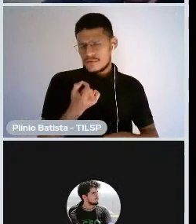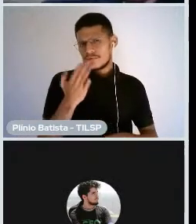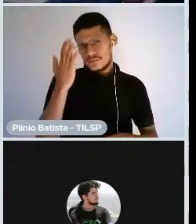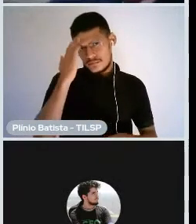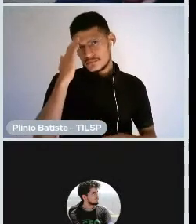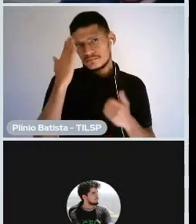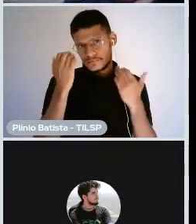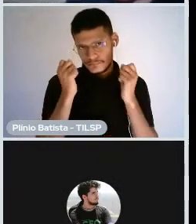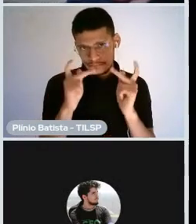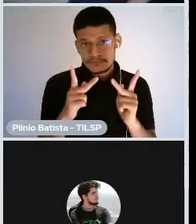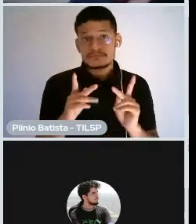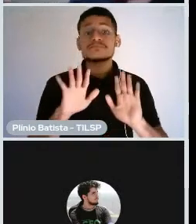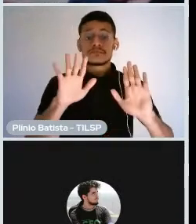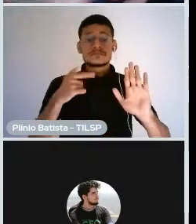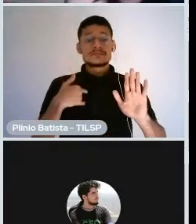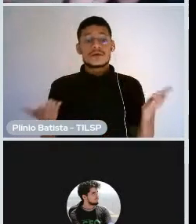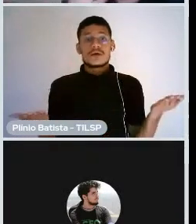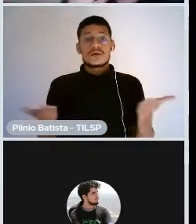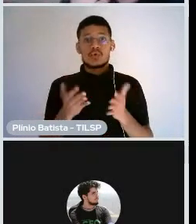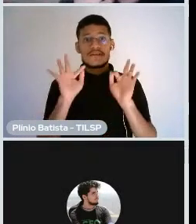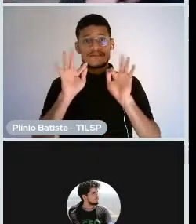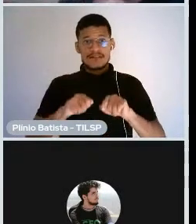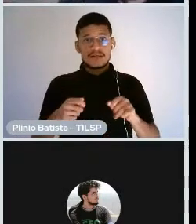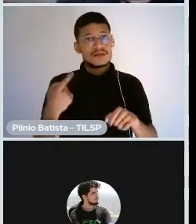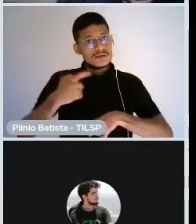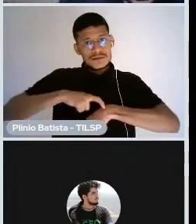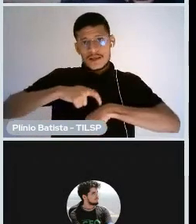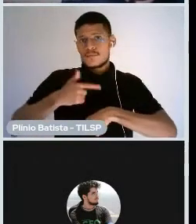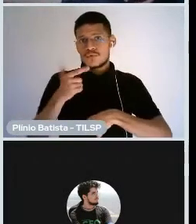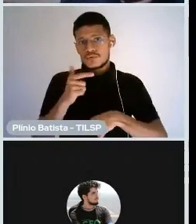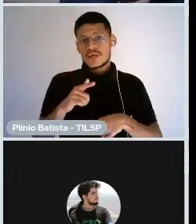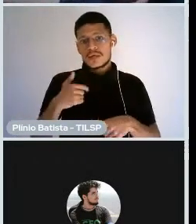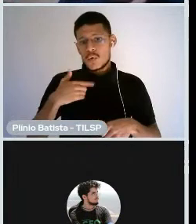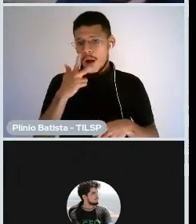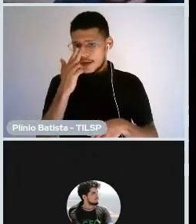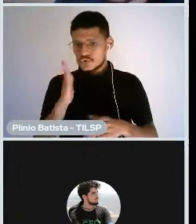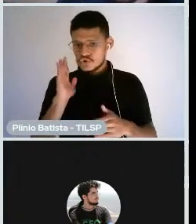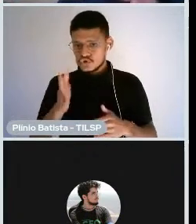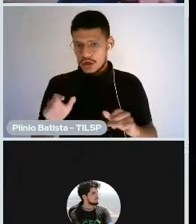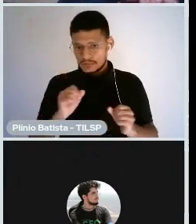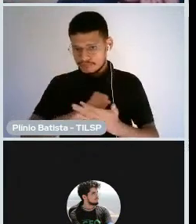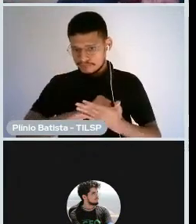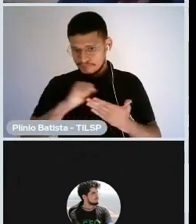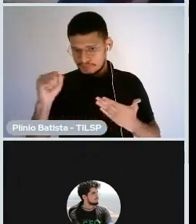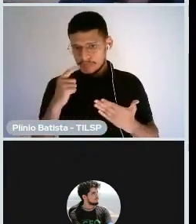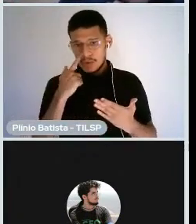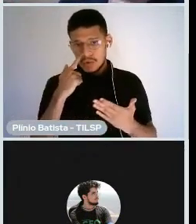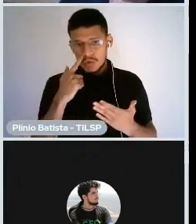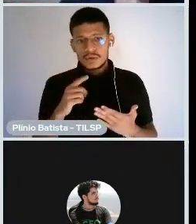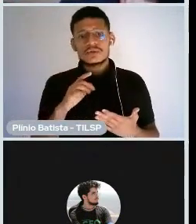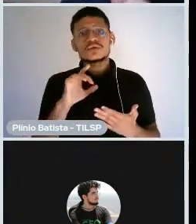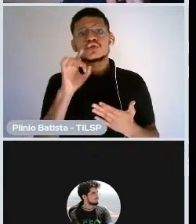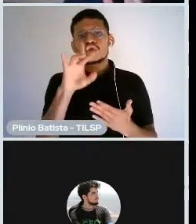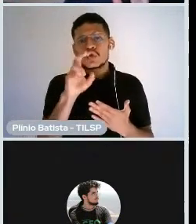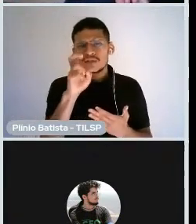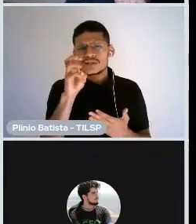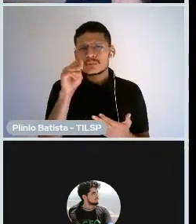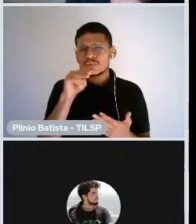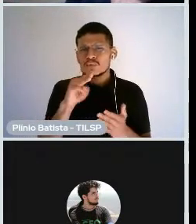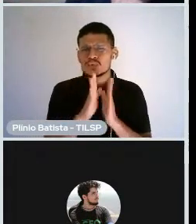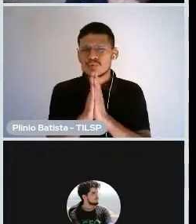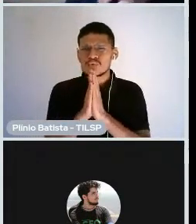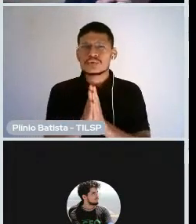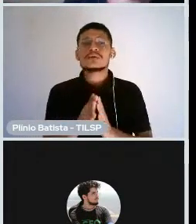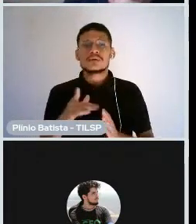E aí, acho que para finalizar, porque a gente já não tem tanto tempo, acho que já estourou, a gente vai, se puder, só mais 5 minutinhos, que aí a gente